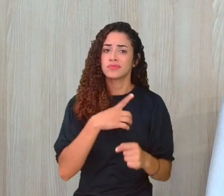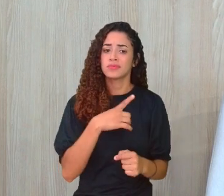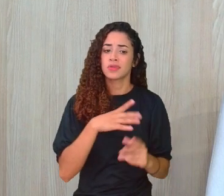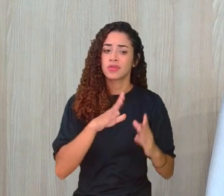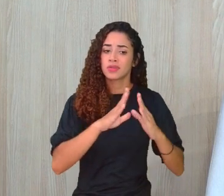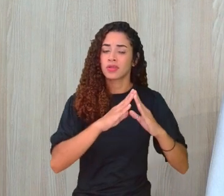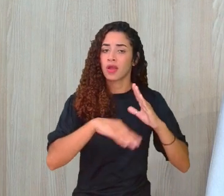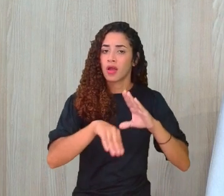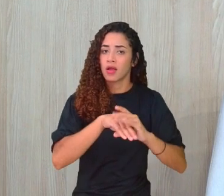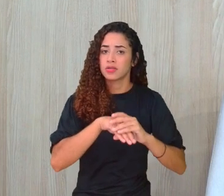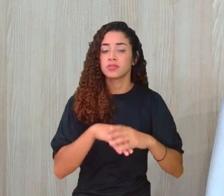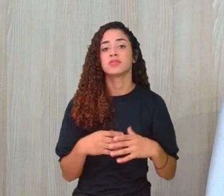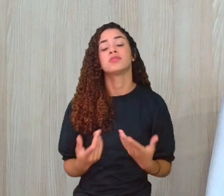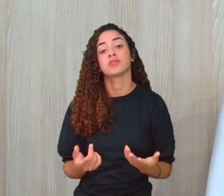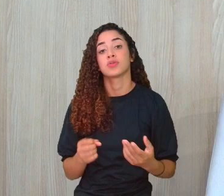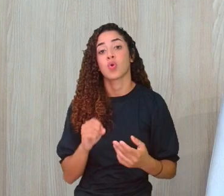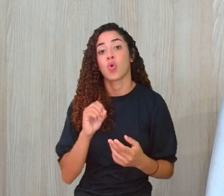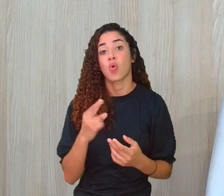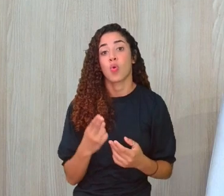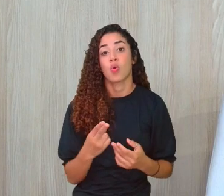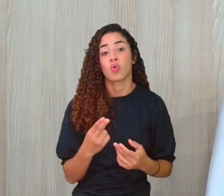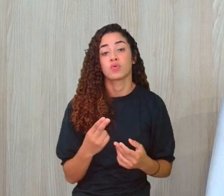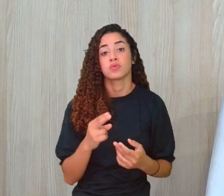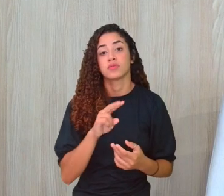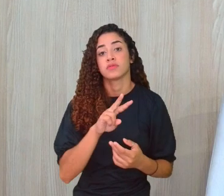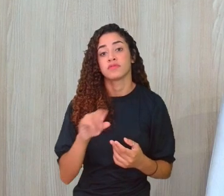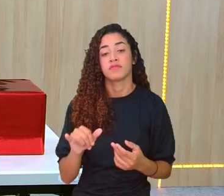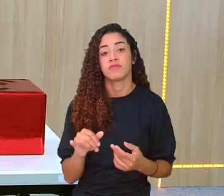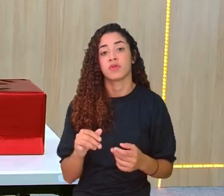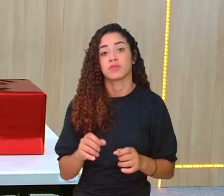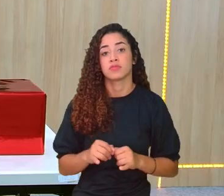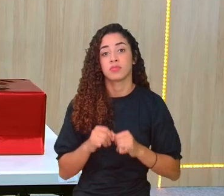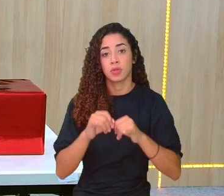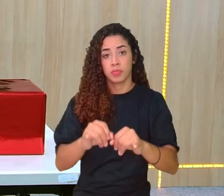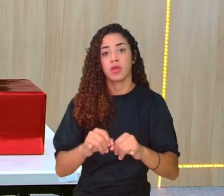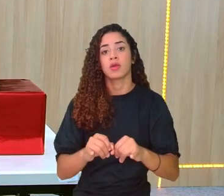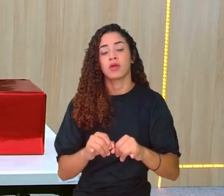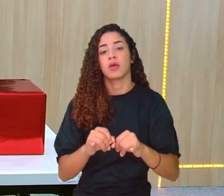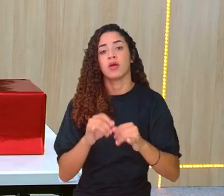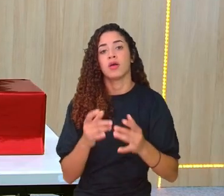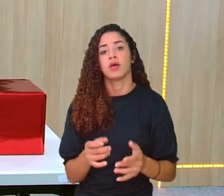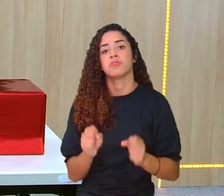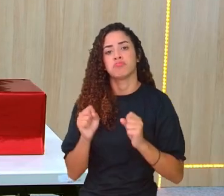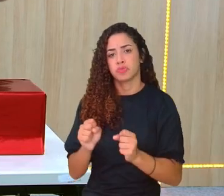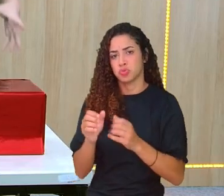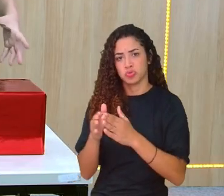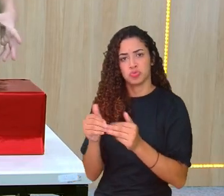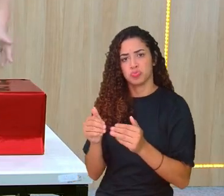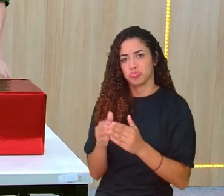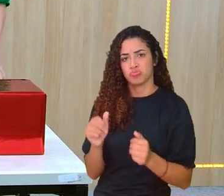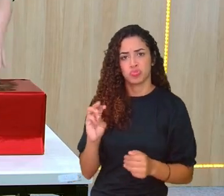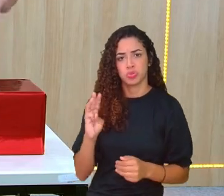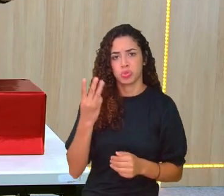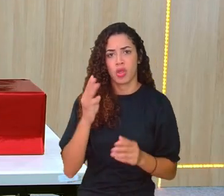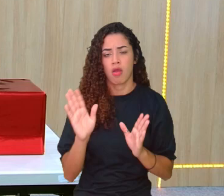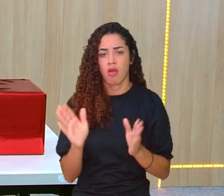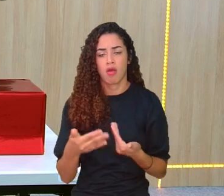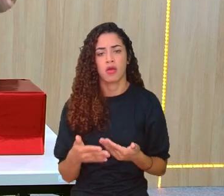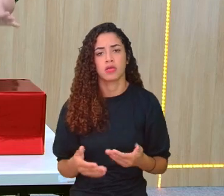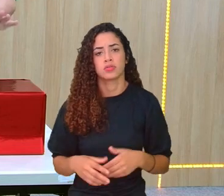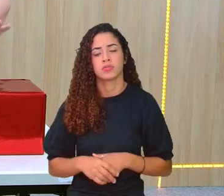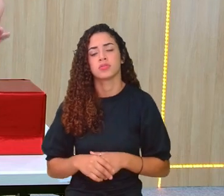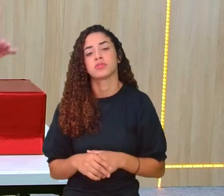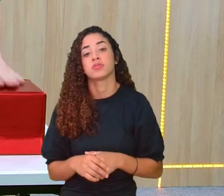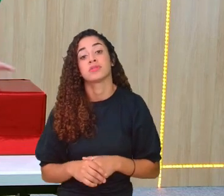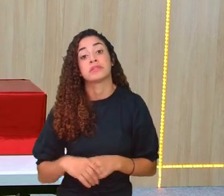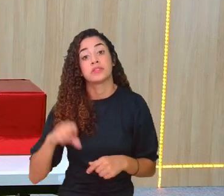É, ou então vai no... Pode ser ir no supermercado ali do lado e pedir isso. 3 caixas, né? Contanto